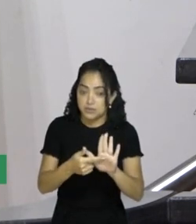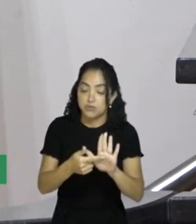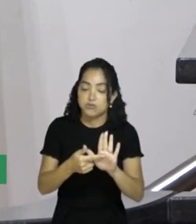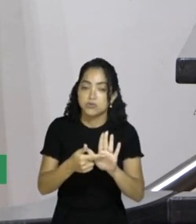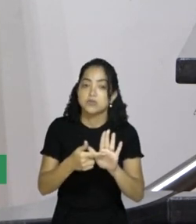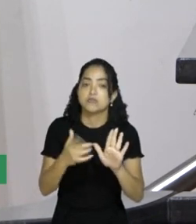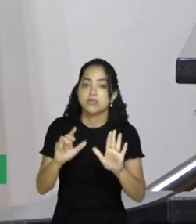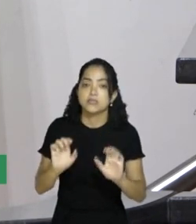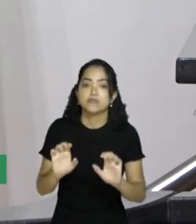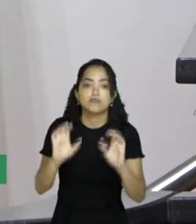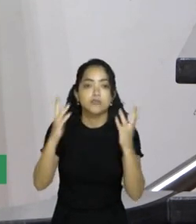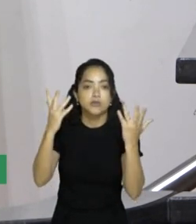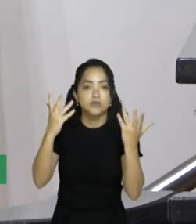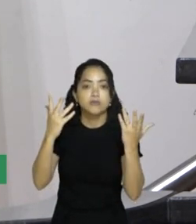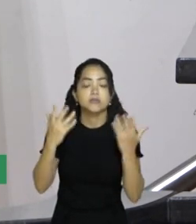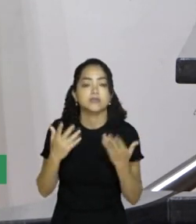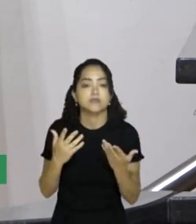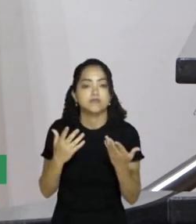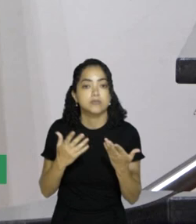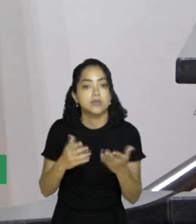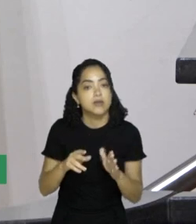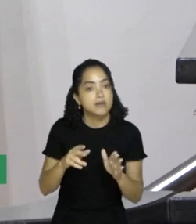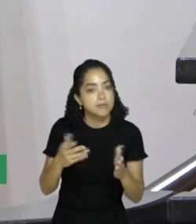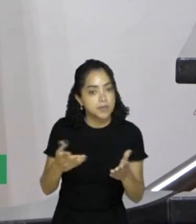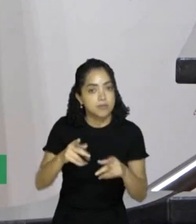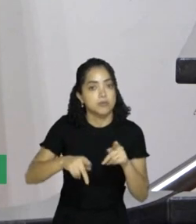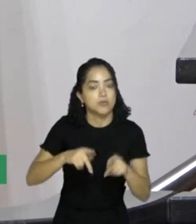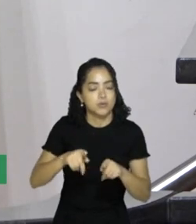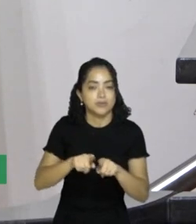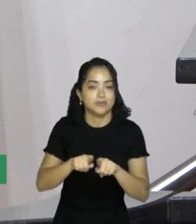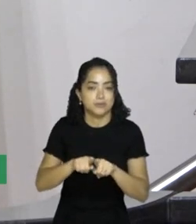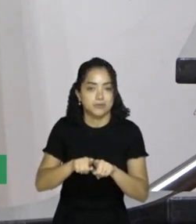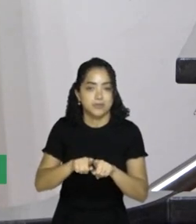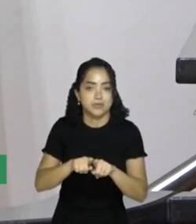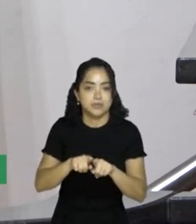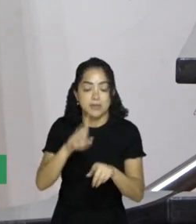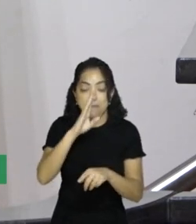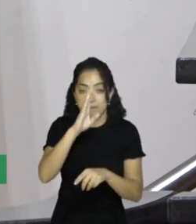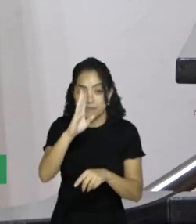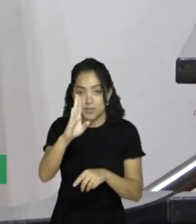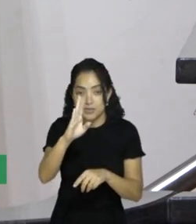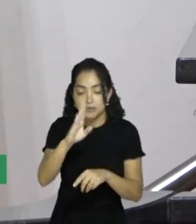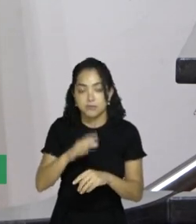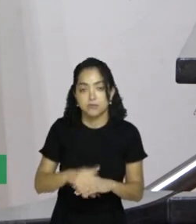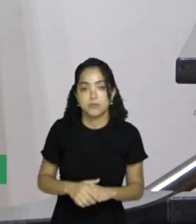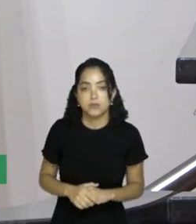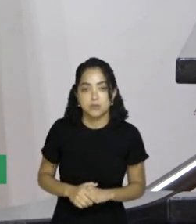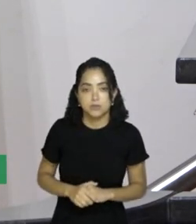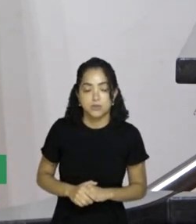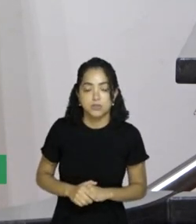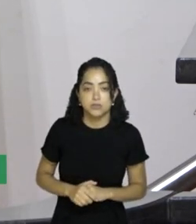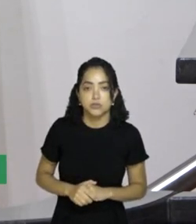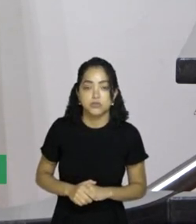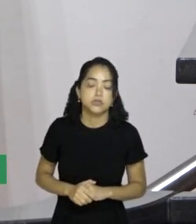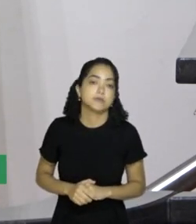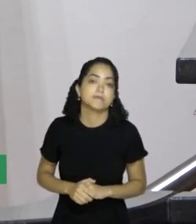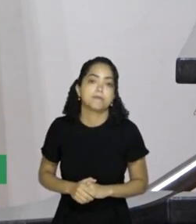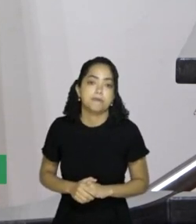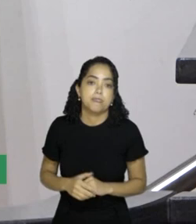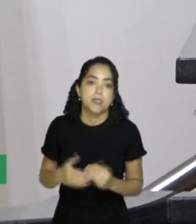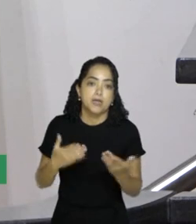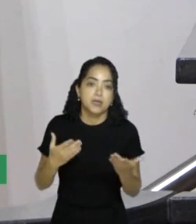festa uma grande opção de entretenimento para população mas principalmente a expo Xaxim é a forma que Xaxim